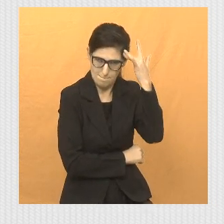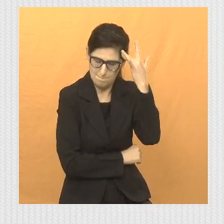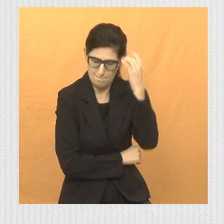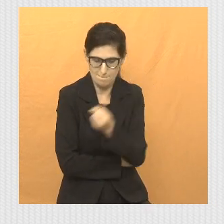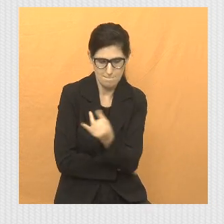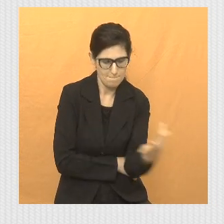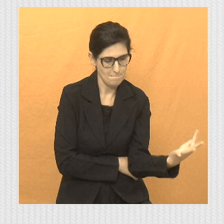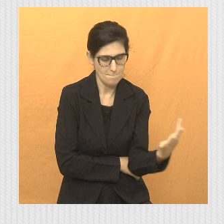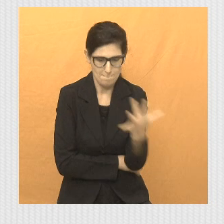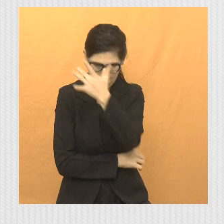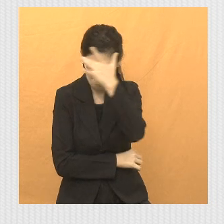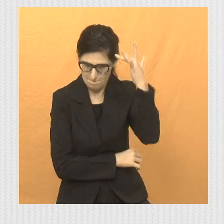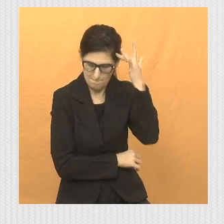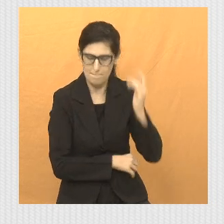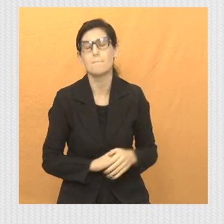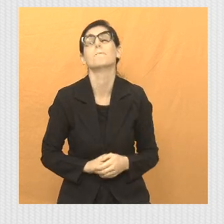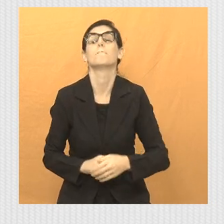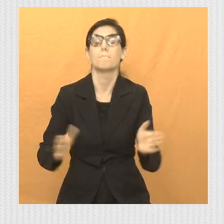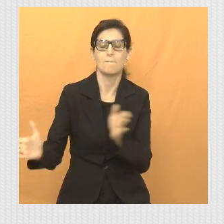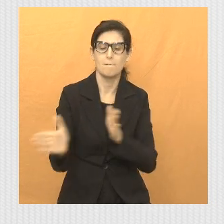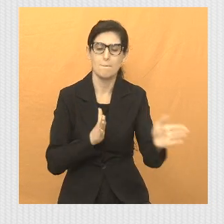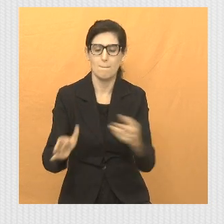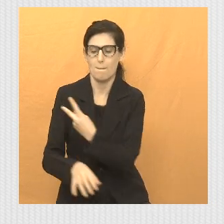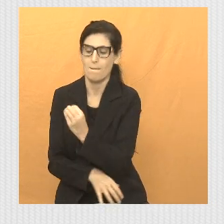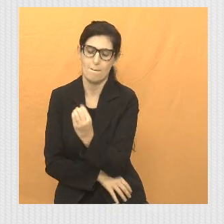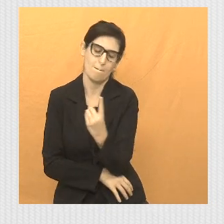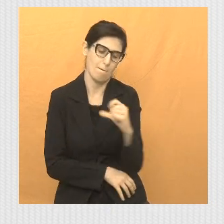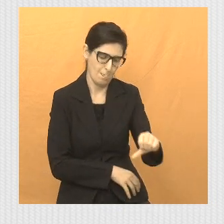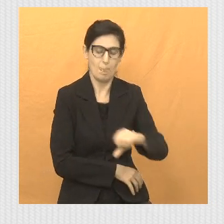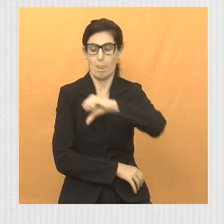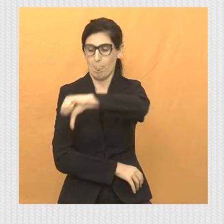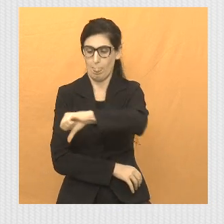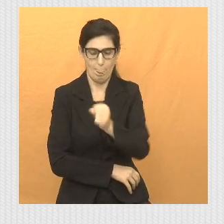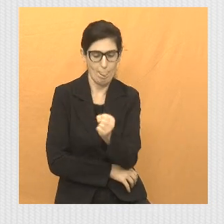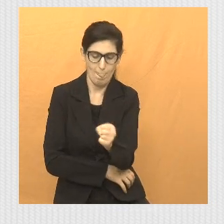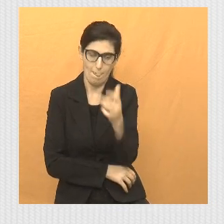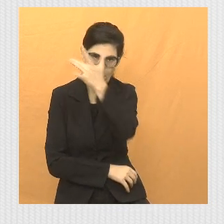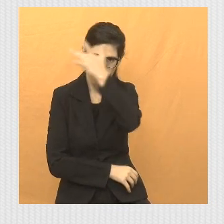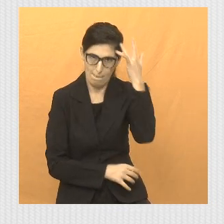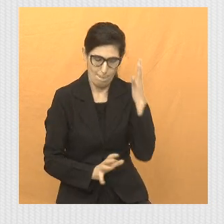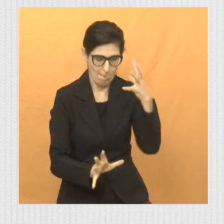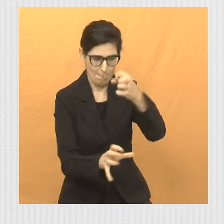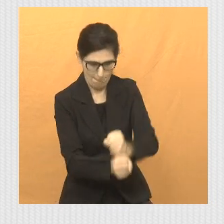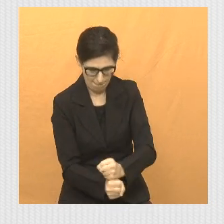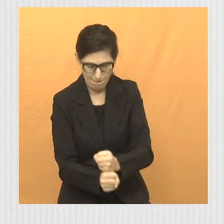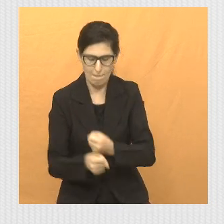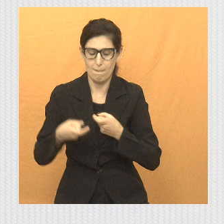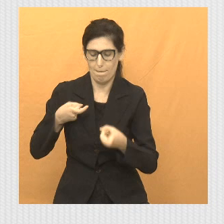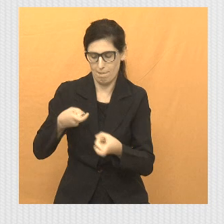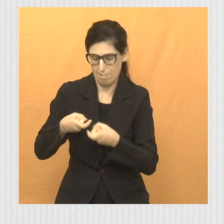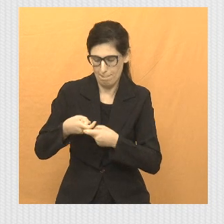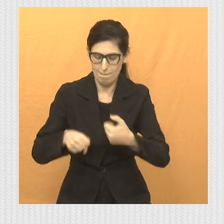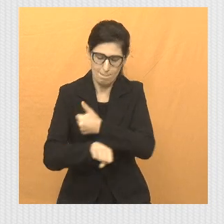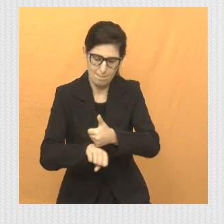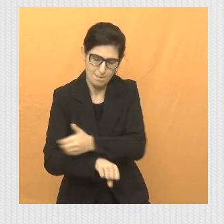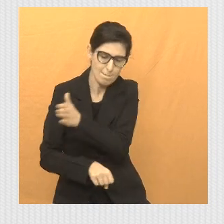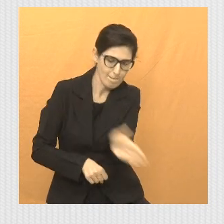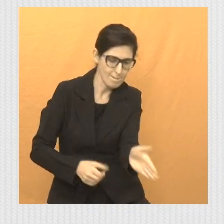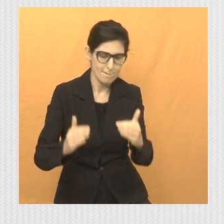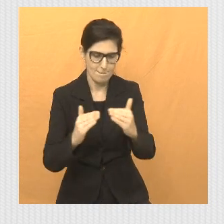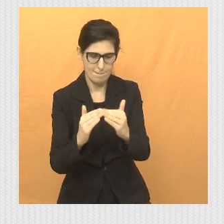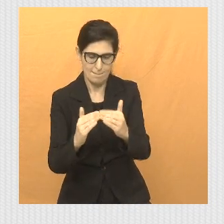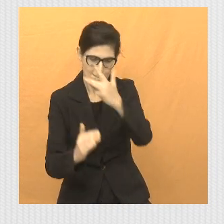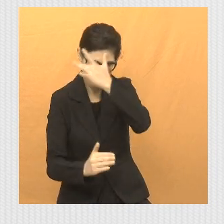o primeiro quadrimestre de 2019 com 98 pacientes assistidos. Os procedimentos de